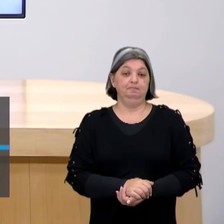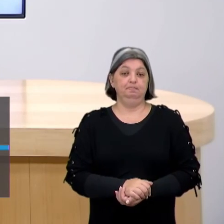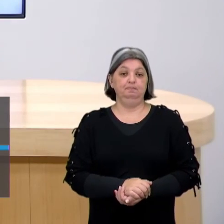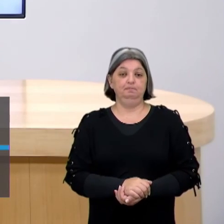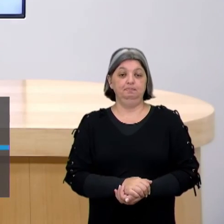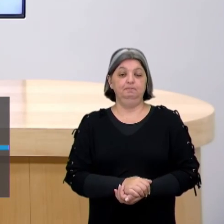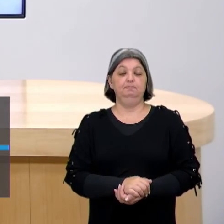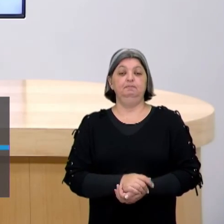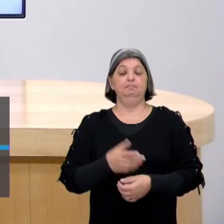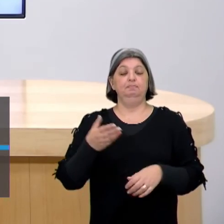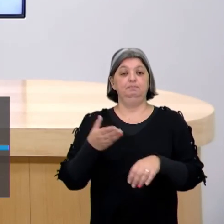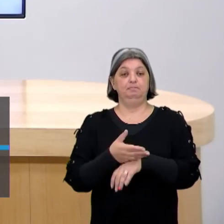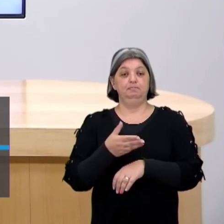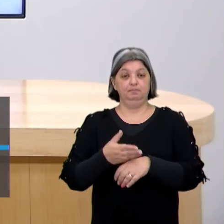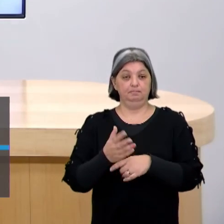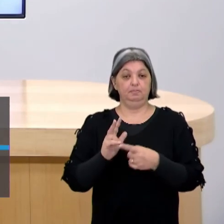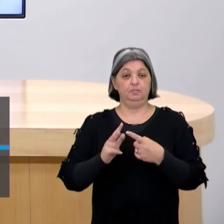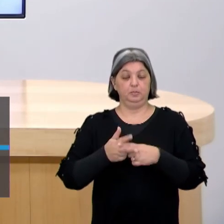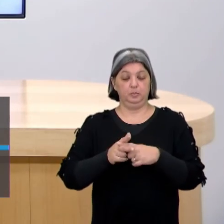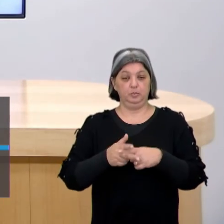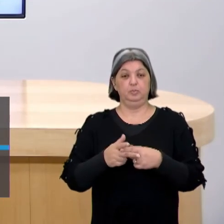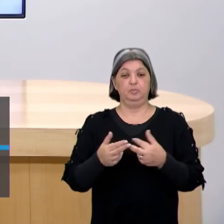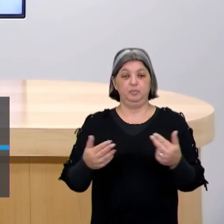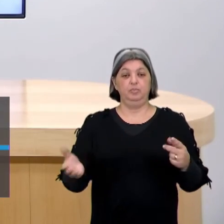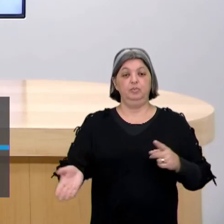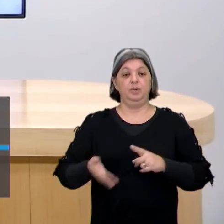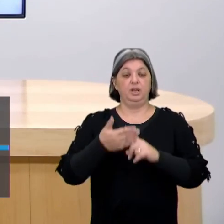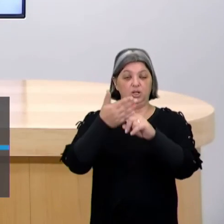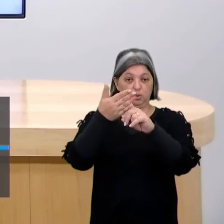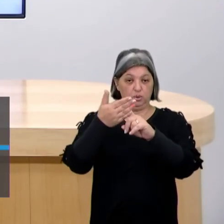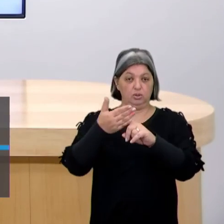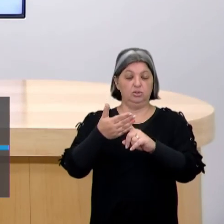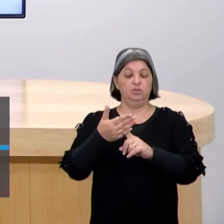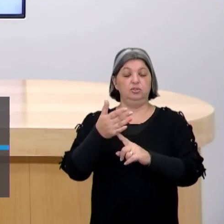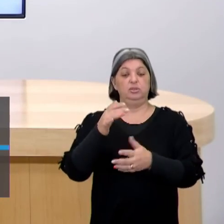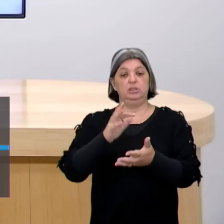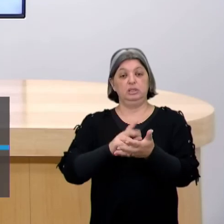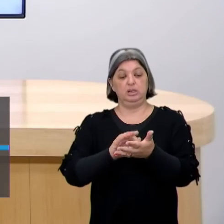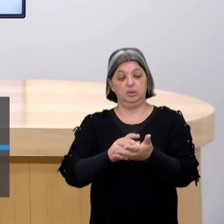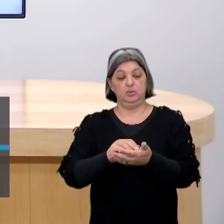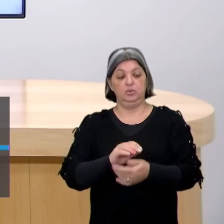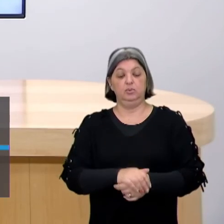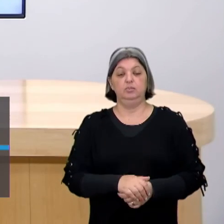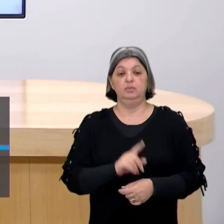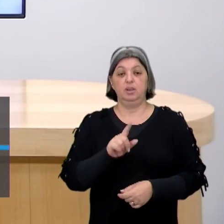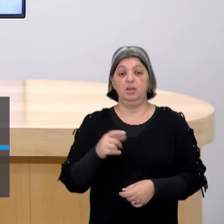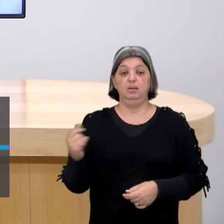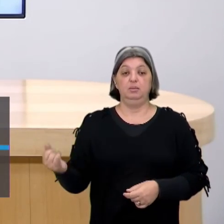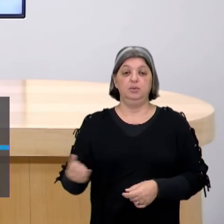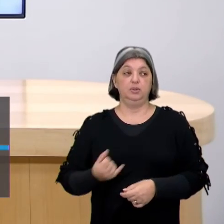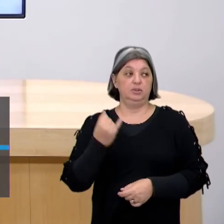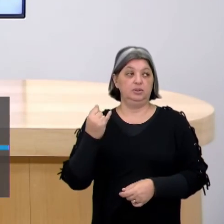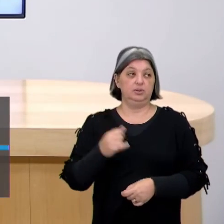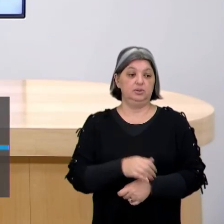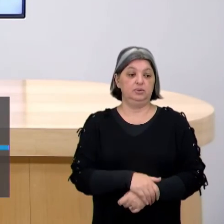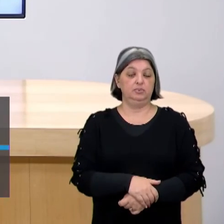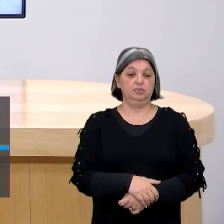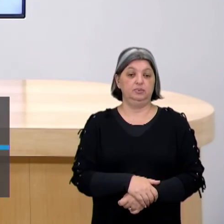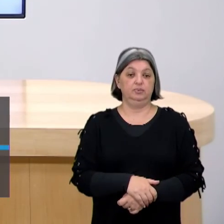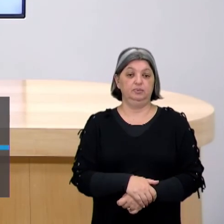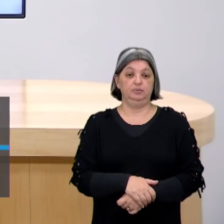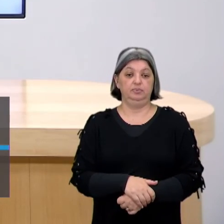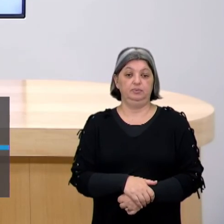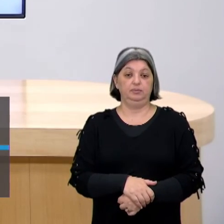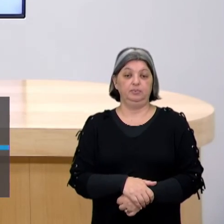essas ferramentas tecnológicas, né, de cálculo, assim, são muito importantes. Lógico, você tem que ter os